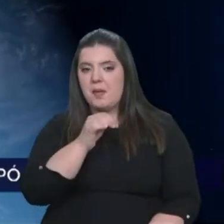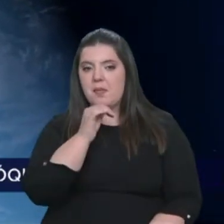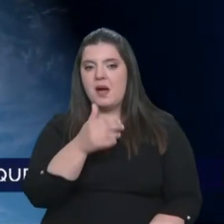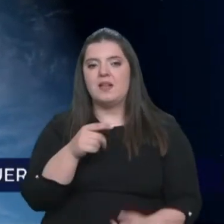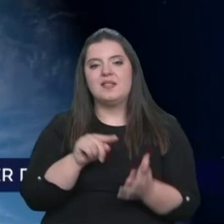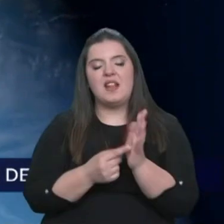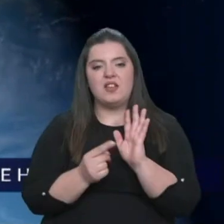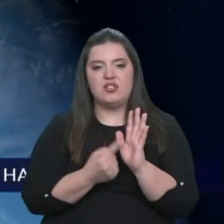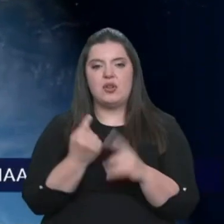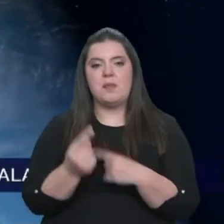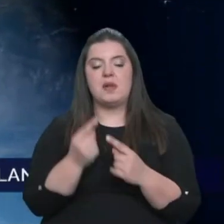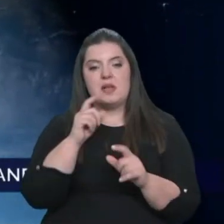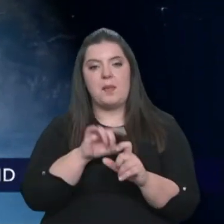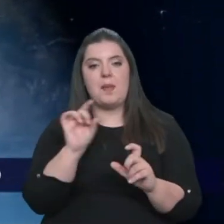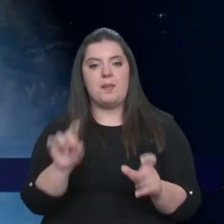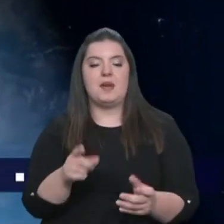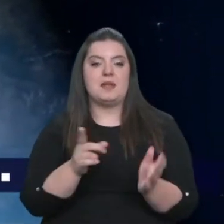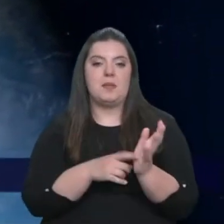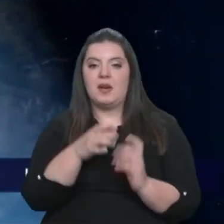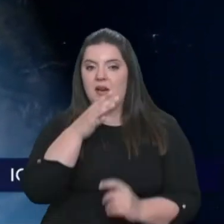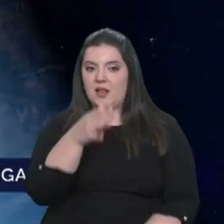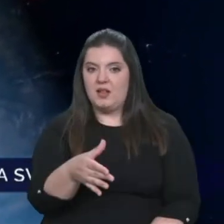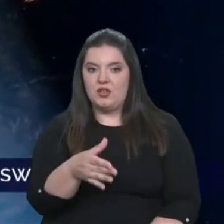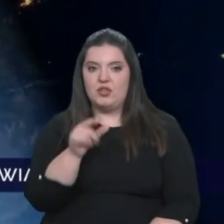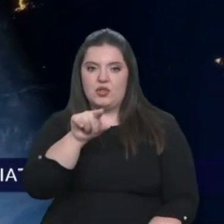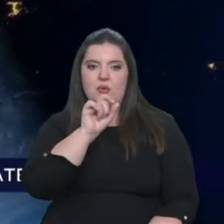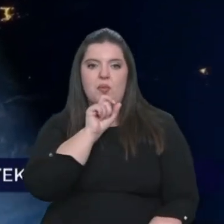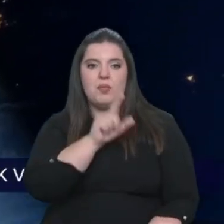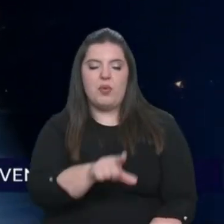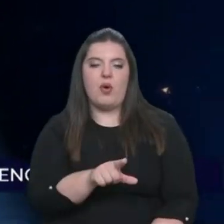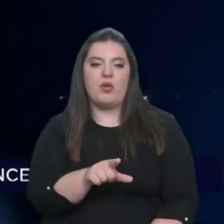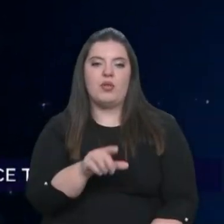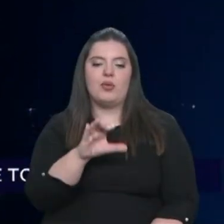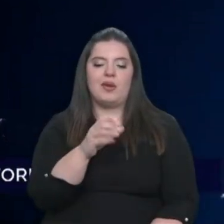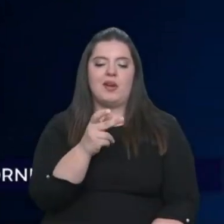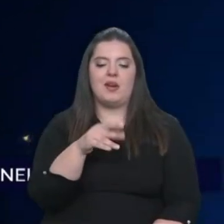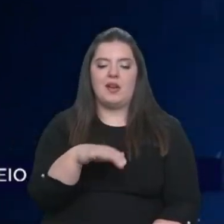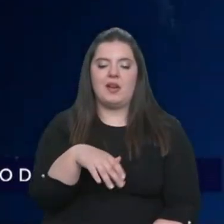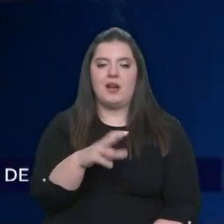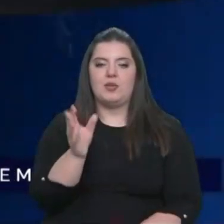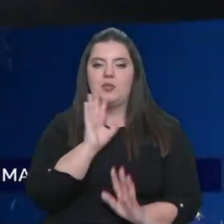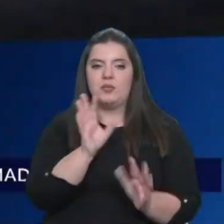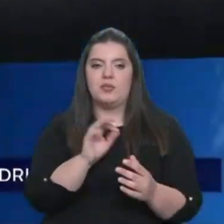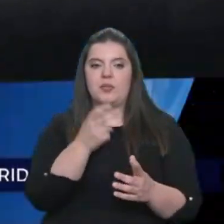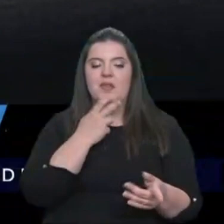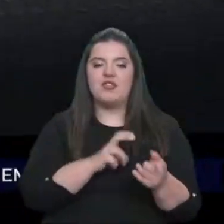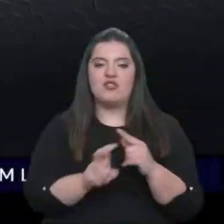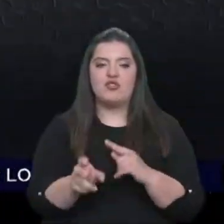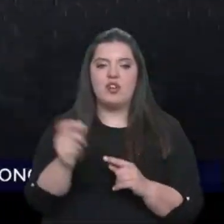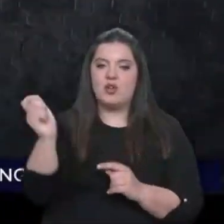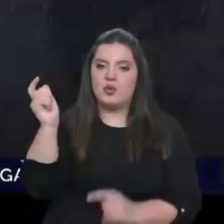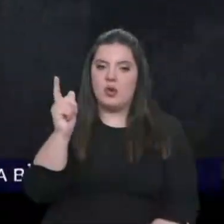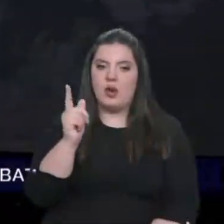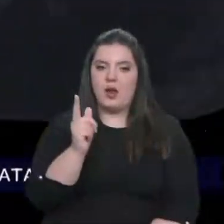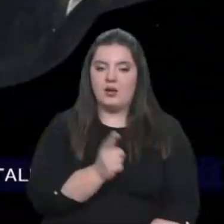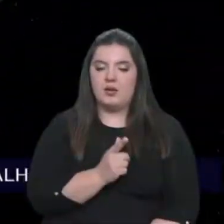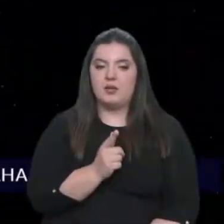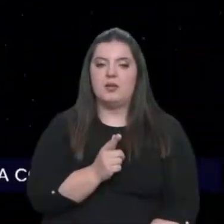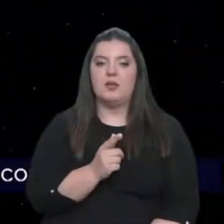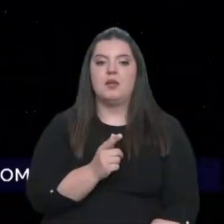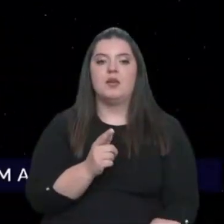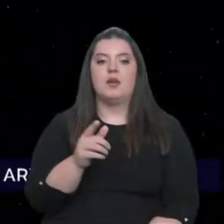testes. Mas há agora uma empresa americana que diz o seguinte: isto pode ser um cargueiro fabuloso para energia solar a